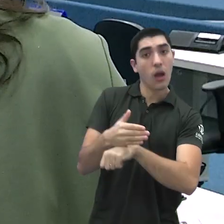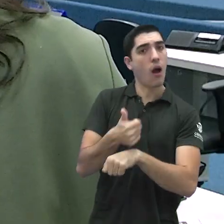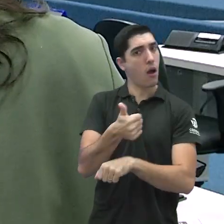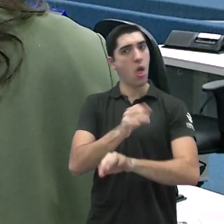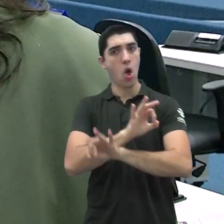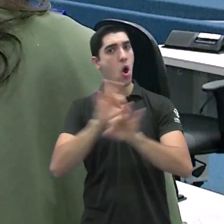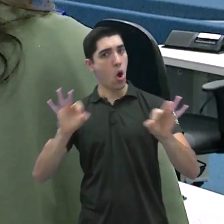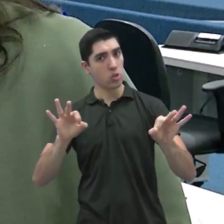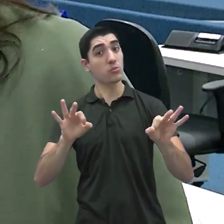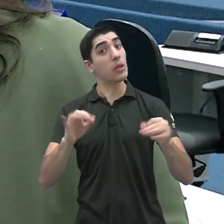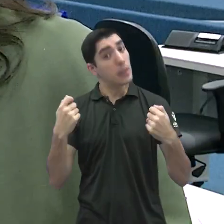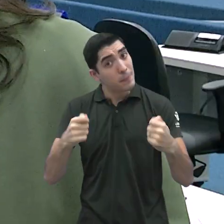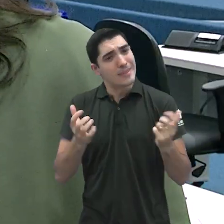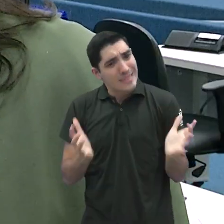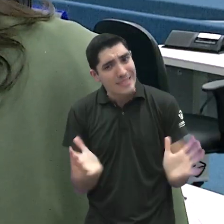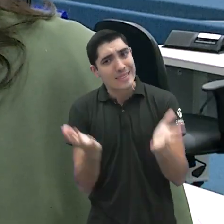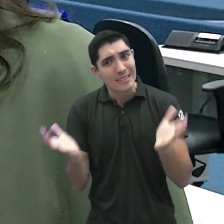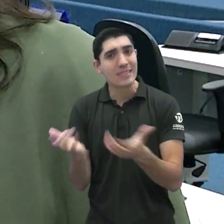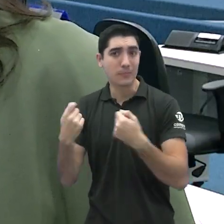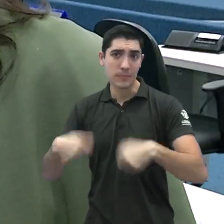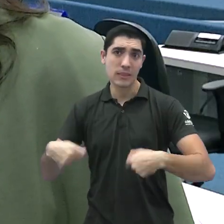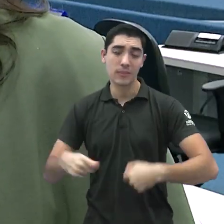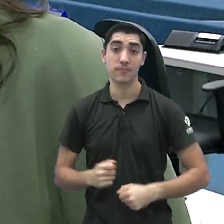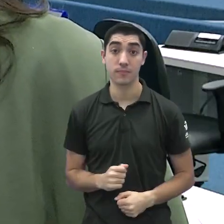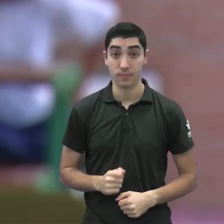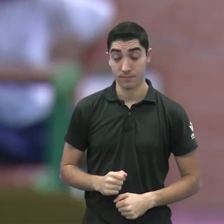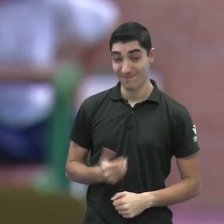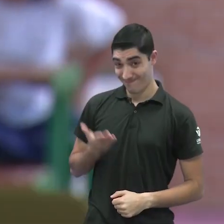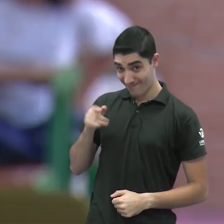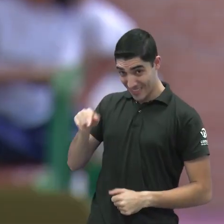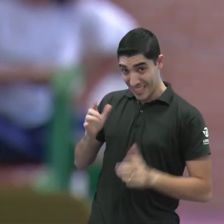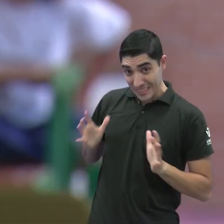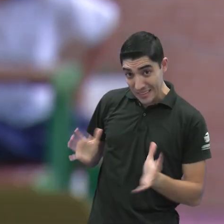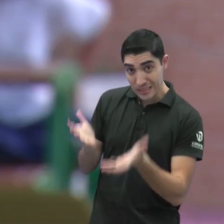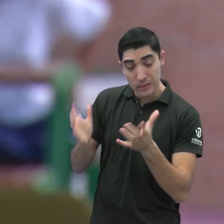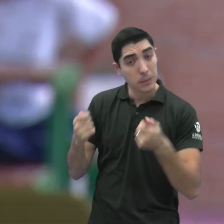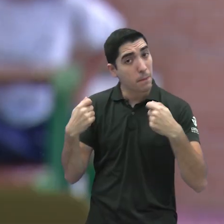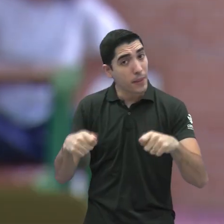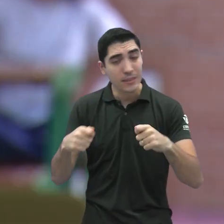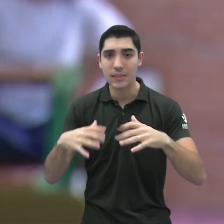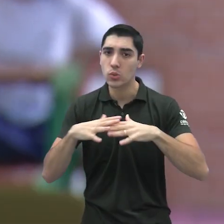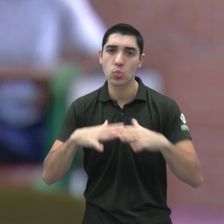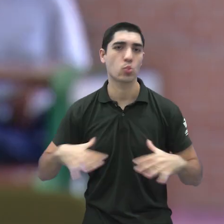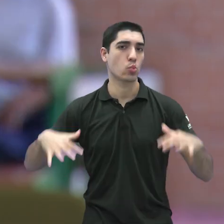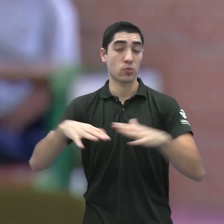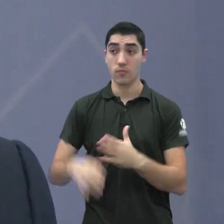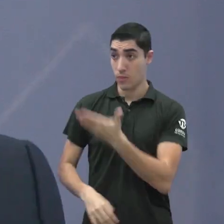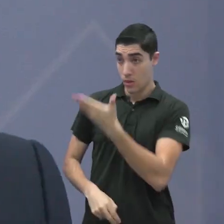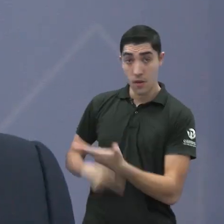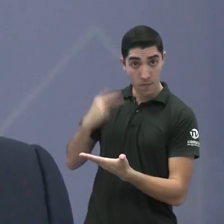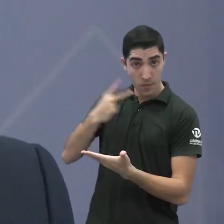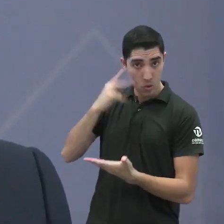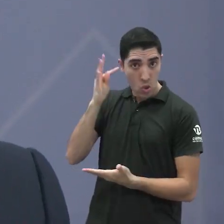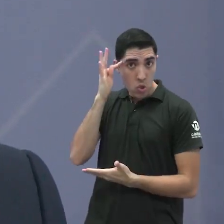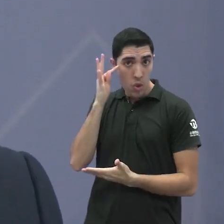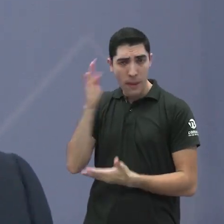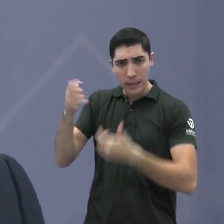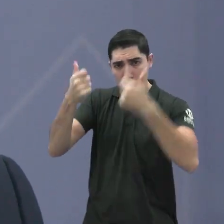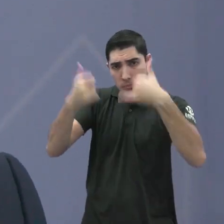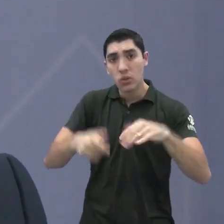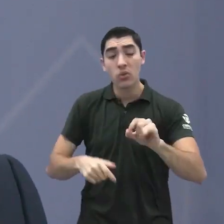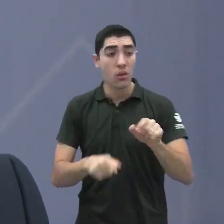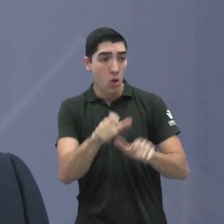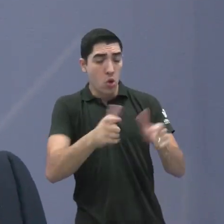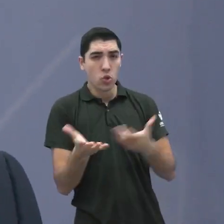sempre muito bem-vinda e devia ser mais estimulado, na verdade. E esse estímulo precisa vir de todos os lados. Para o vereador Tomás